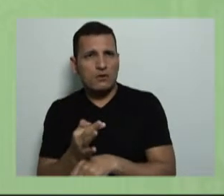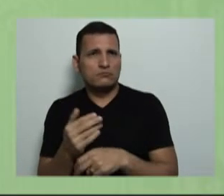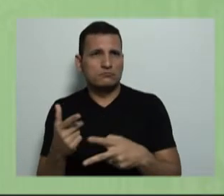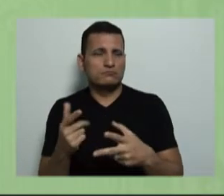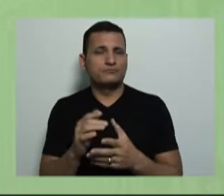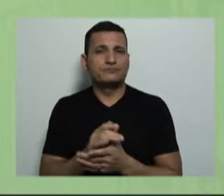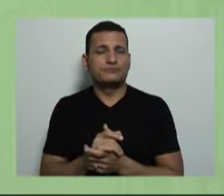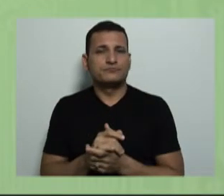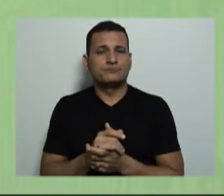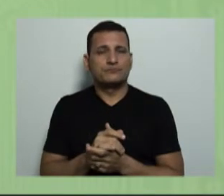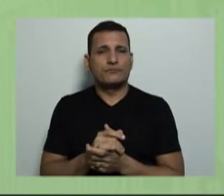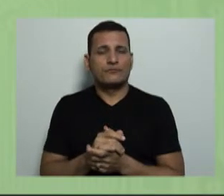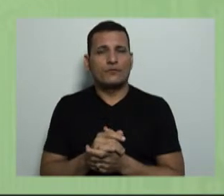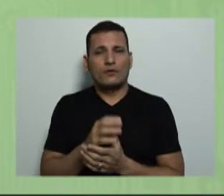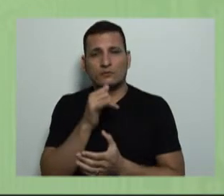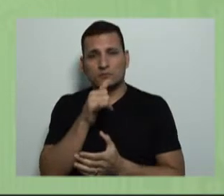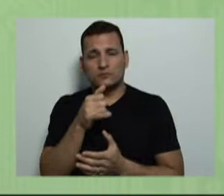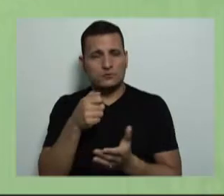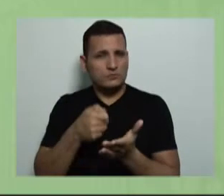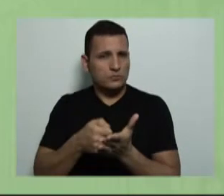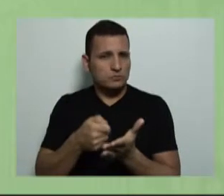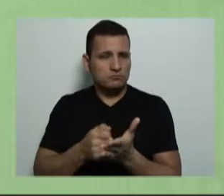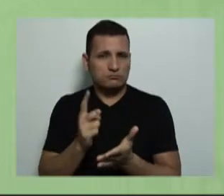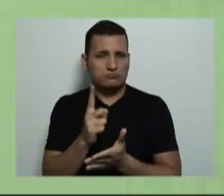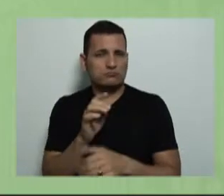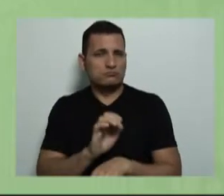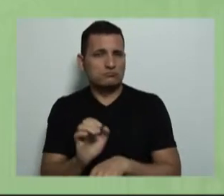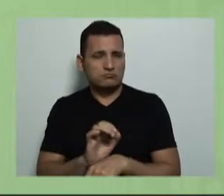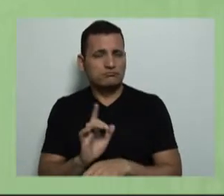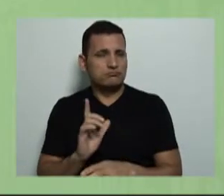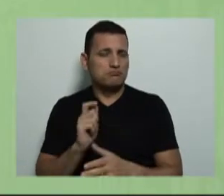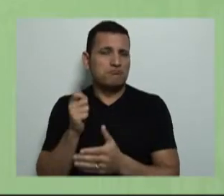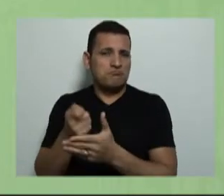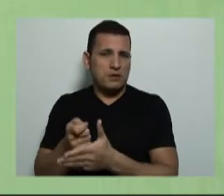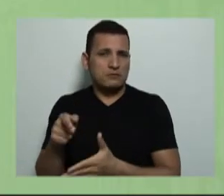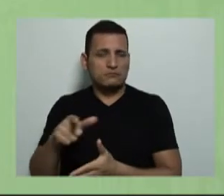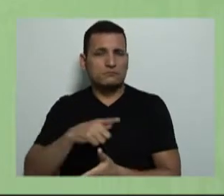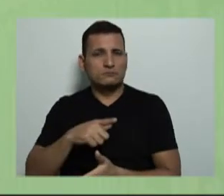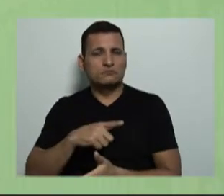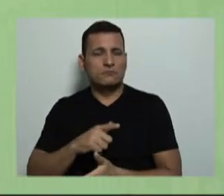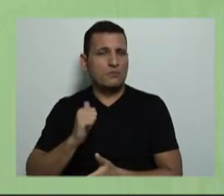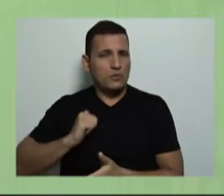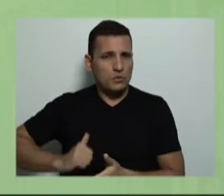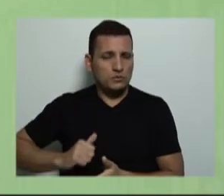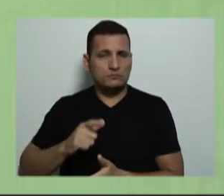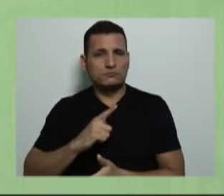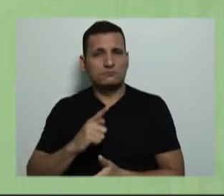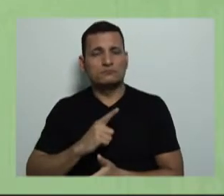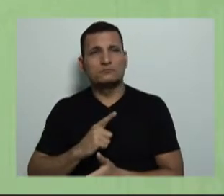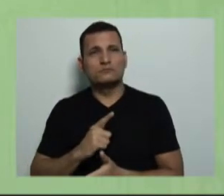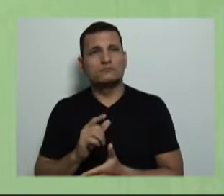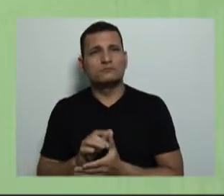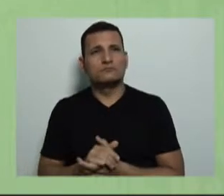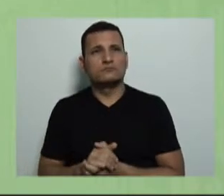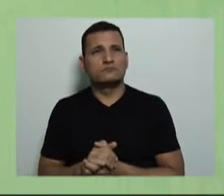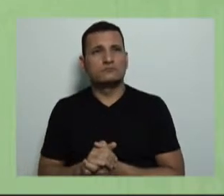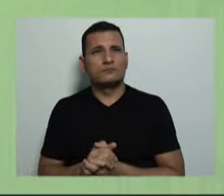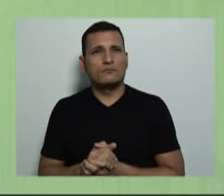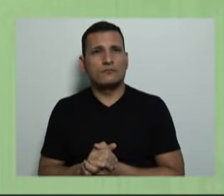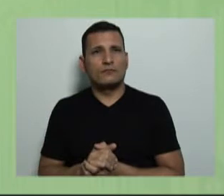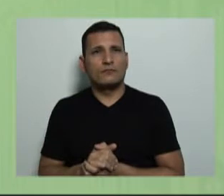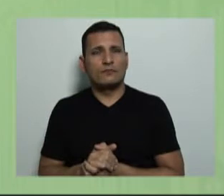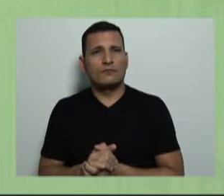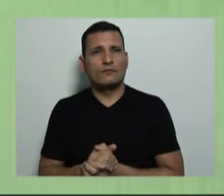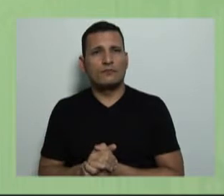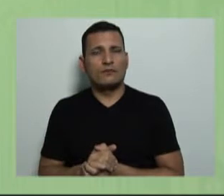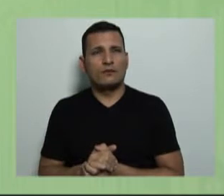obrigatório, pagar ao estagiário bolsa estágio ou outra forma de contraprestação a ser acordada, da qual serão descontadas as